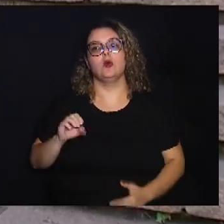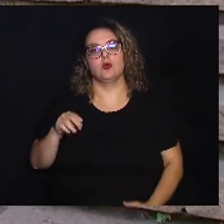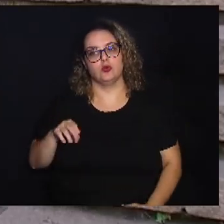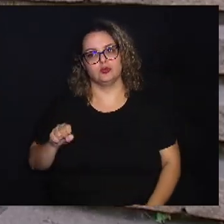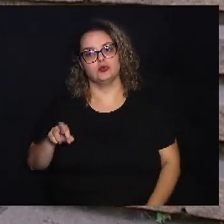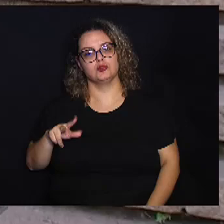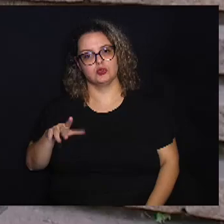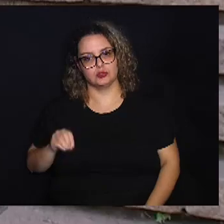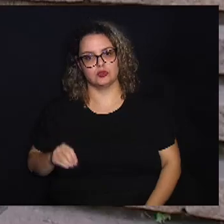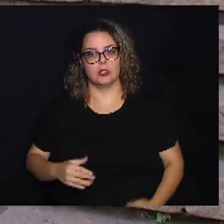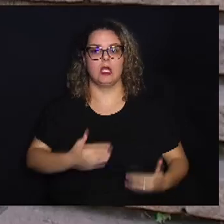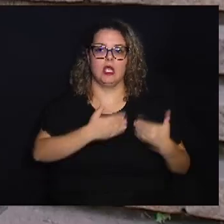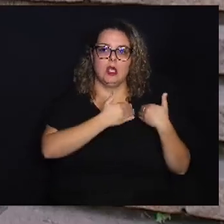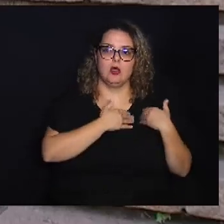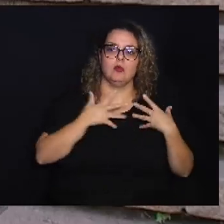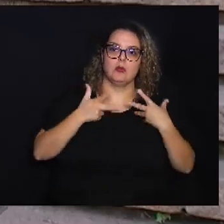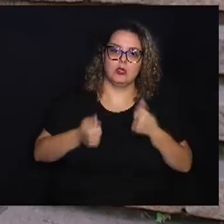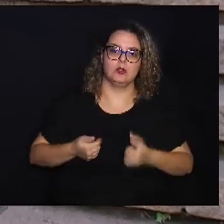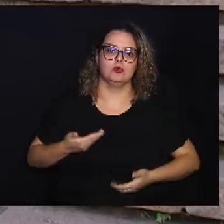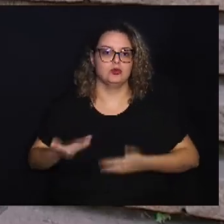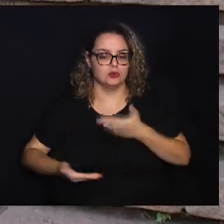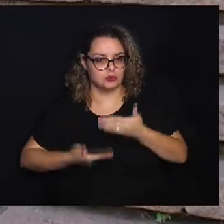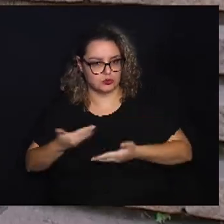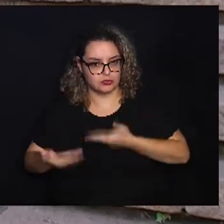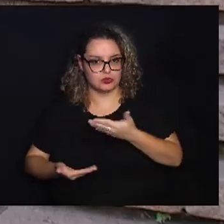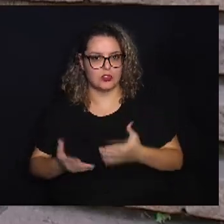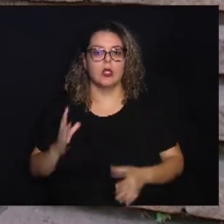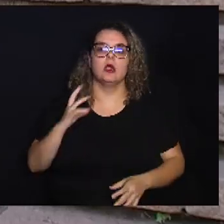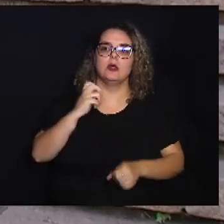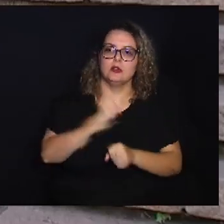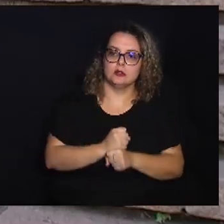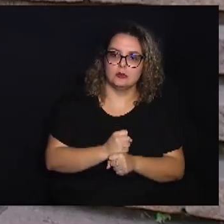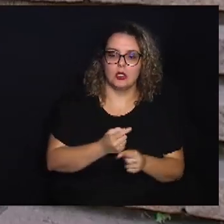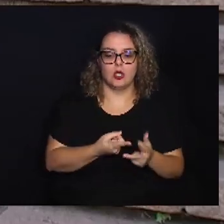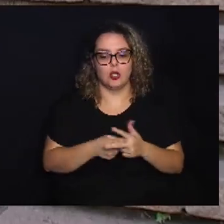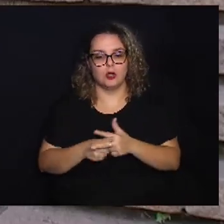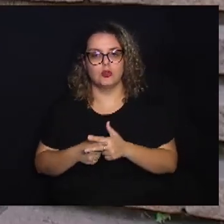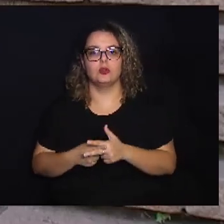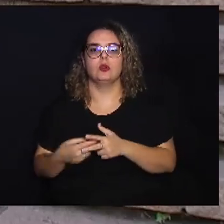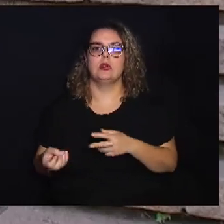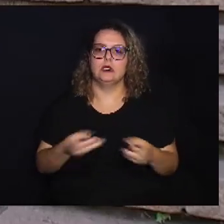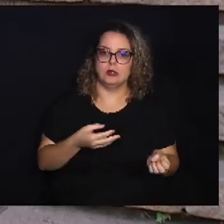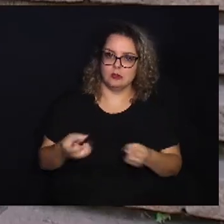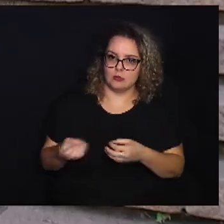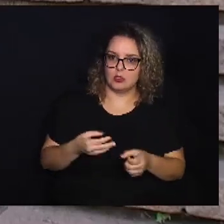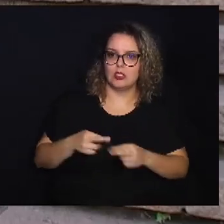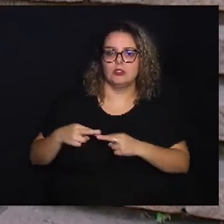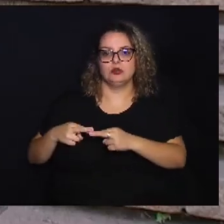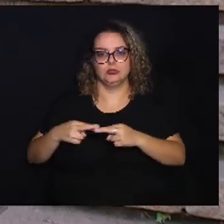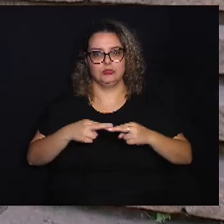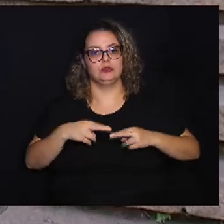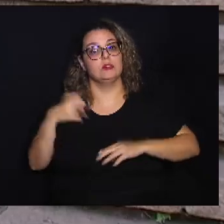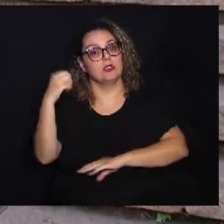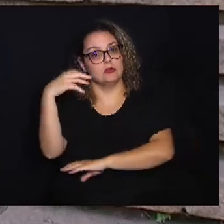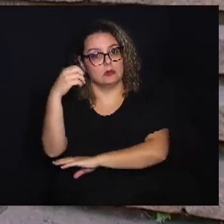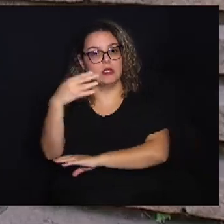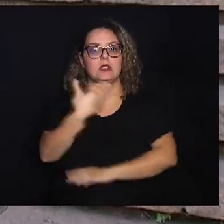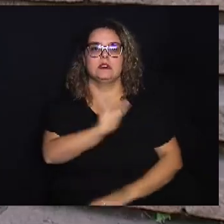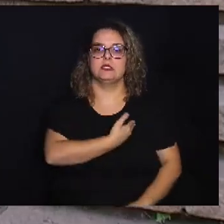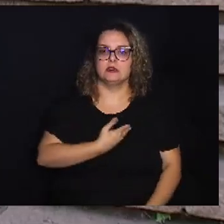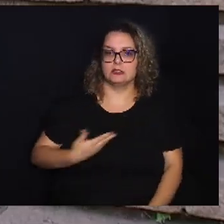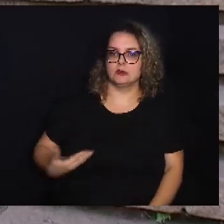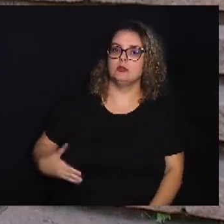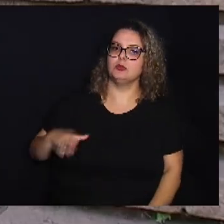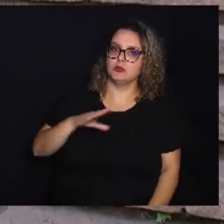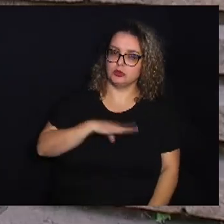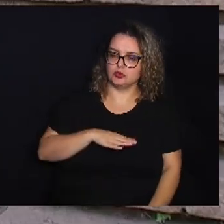responsável por prestar todos os serviços, incluindo a manutenção e modernização da rede de iluminação da cidade, sob